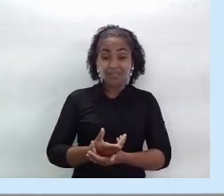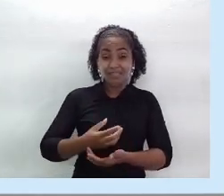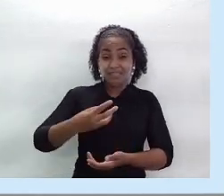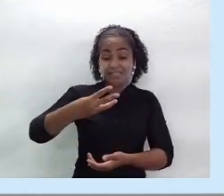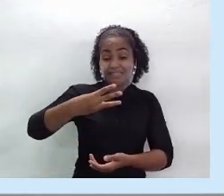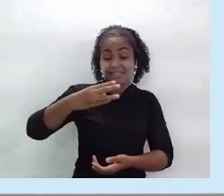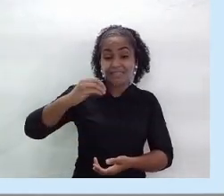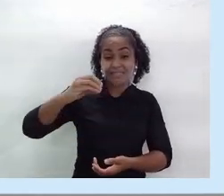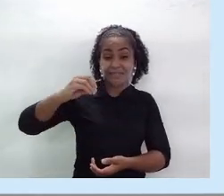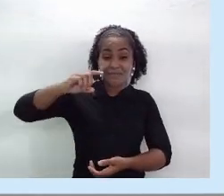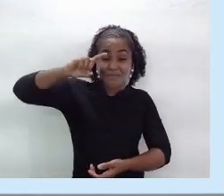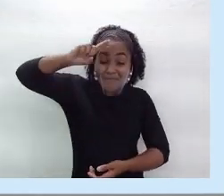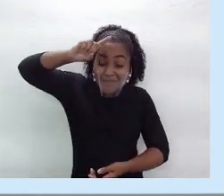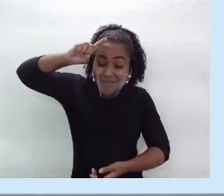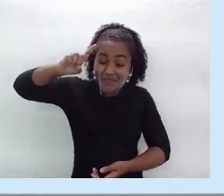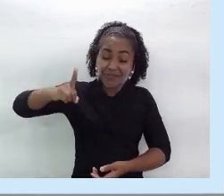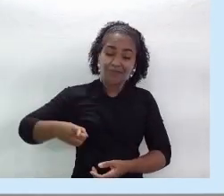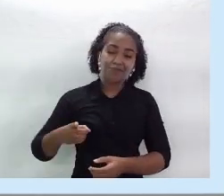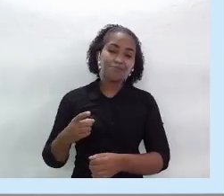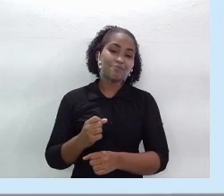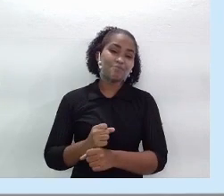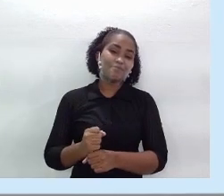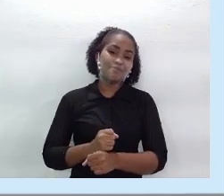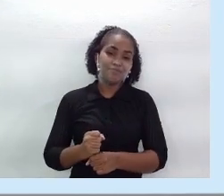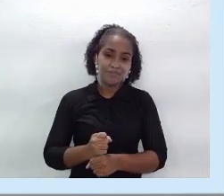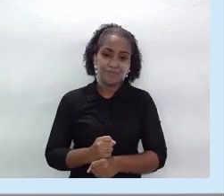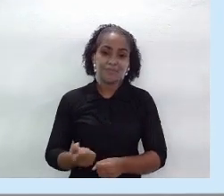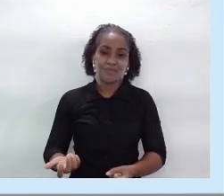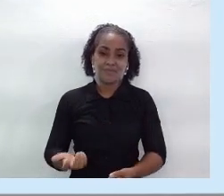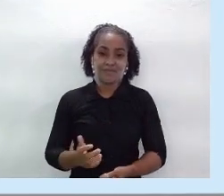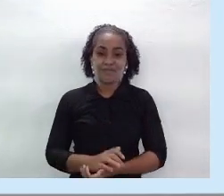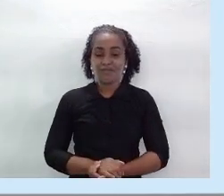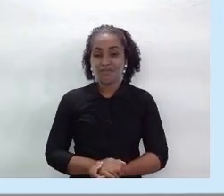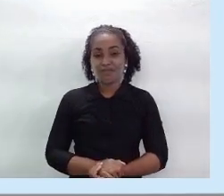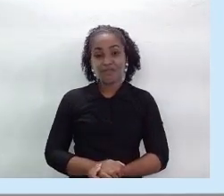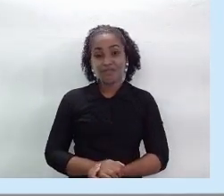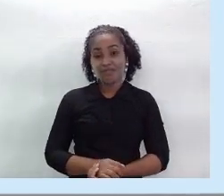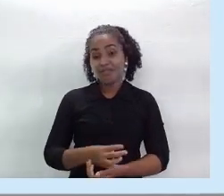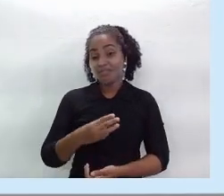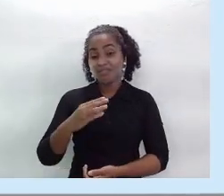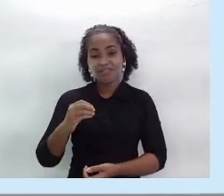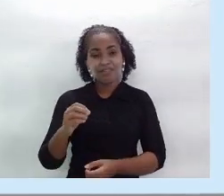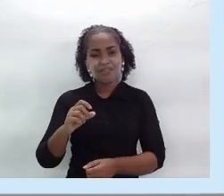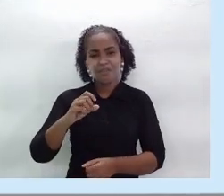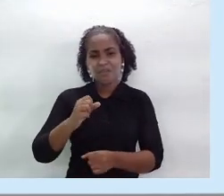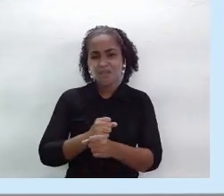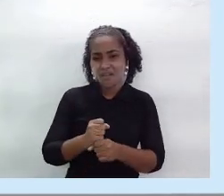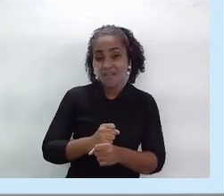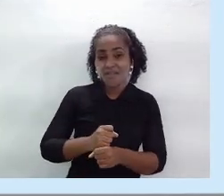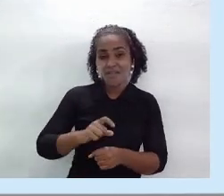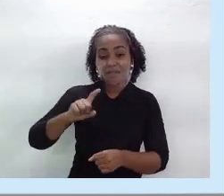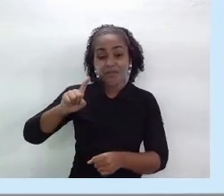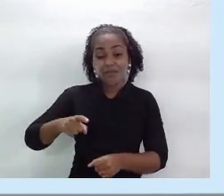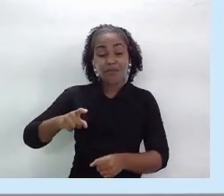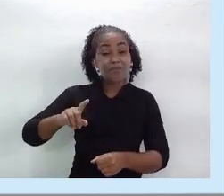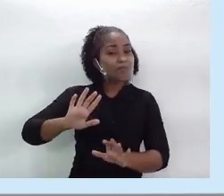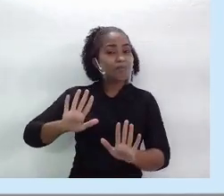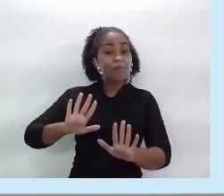milhões de anos. Nossa, é muito tempo. 300 milhões de anos não são 300 anos nem 300 mil anos.